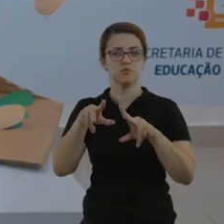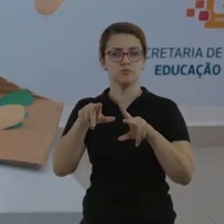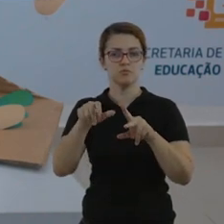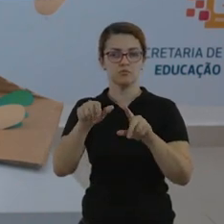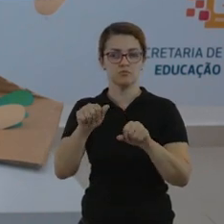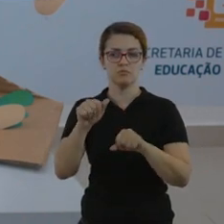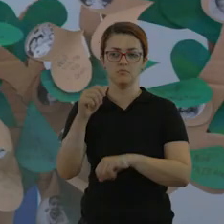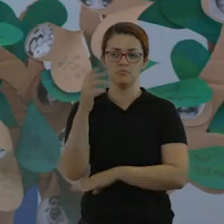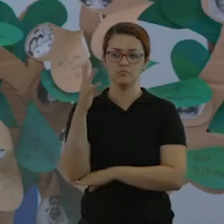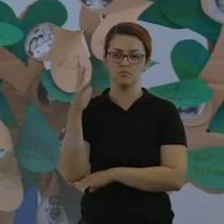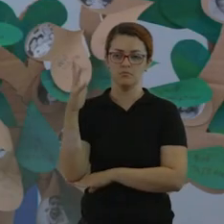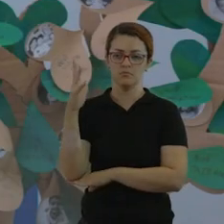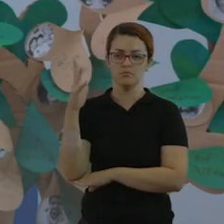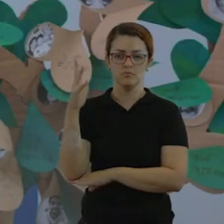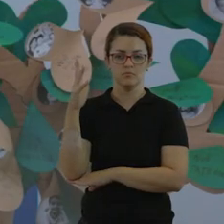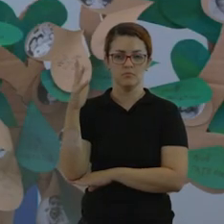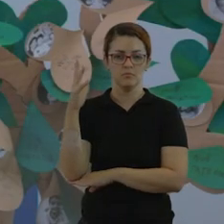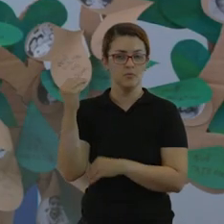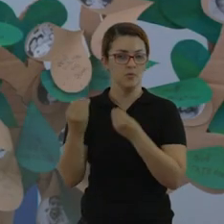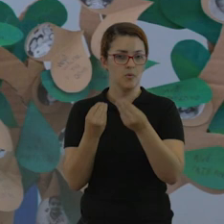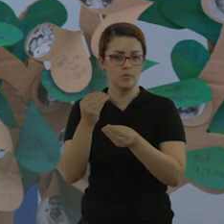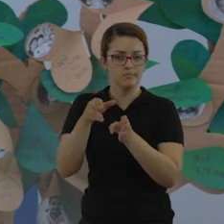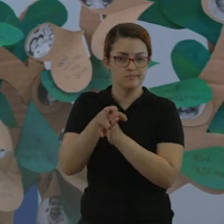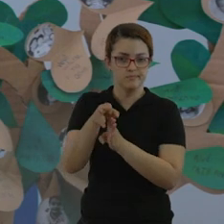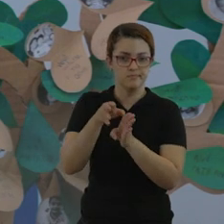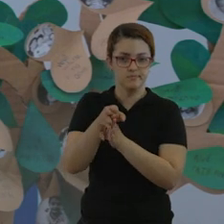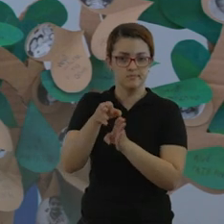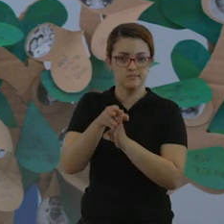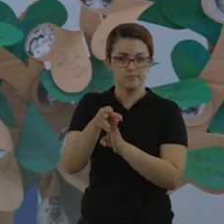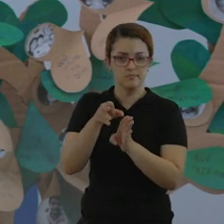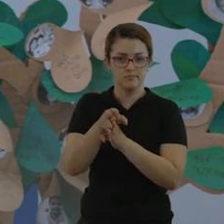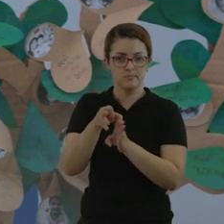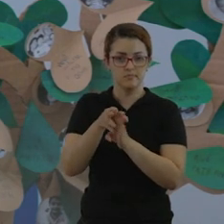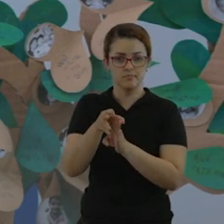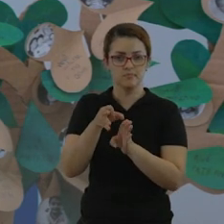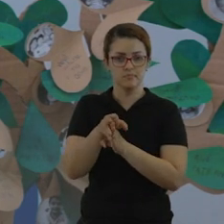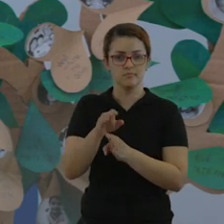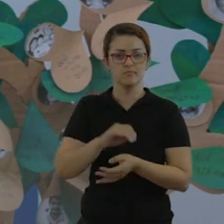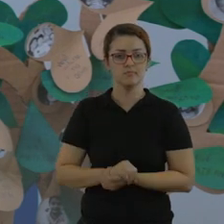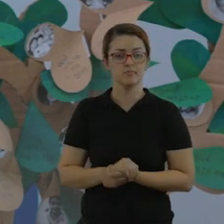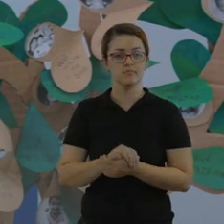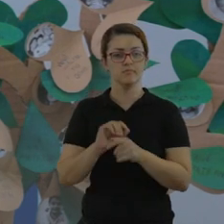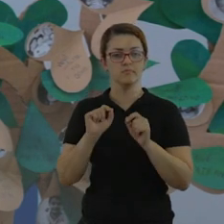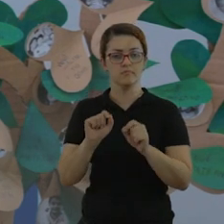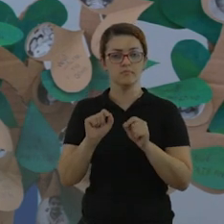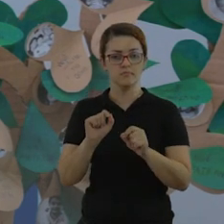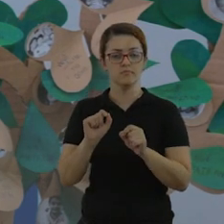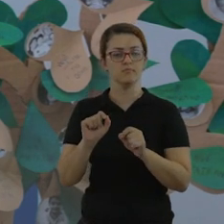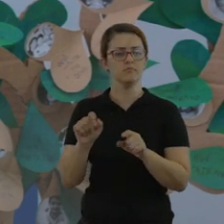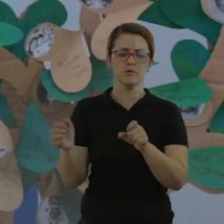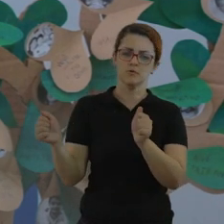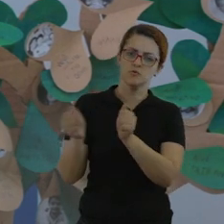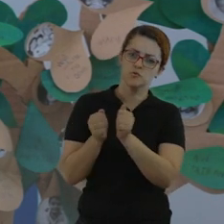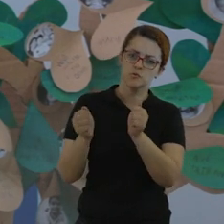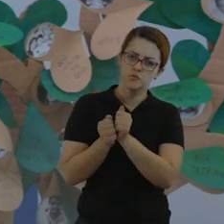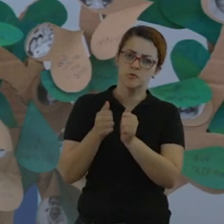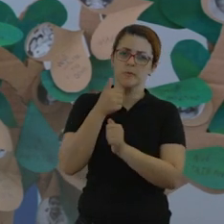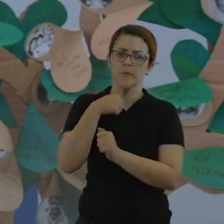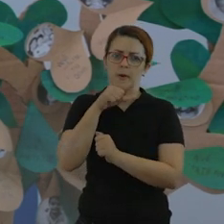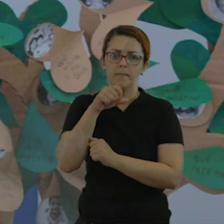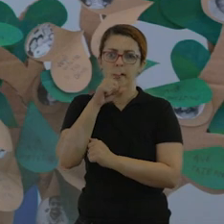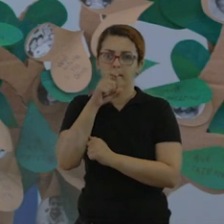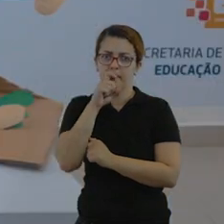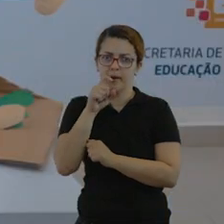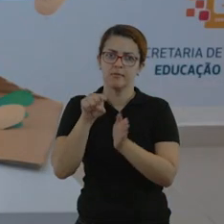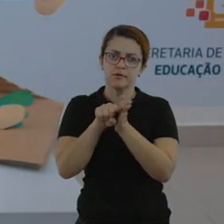tema árvore. Como sugestão para todas as idades, é legal você, junto com seus pais, pesquisar um pouco sobre